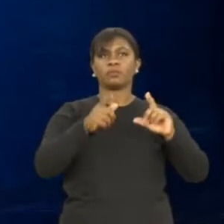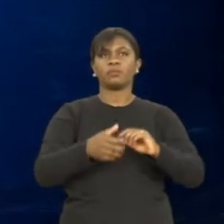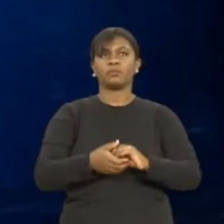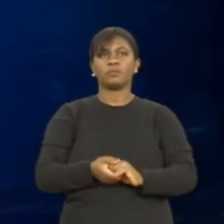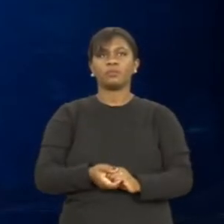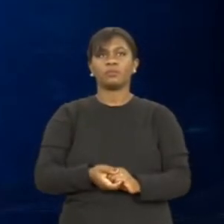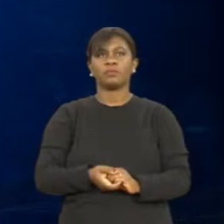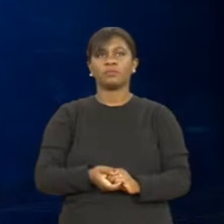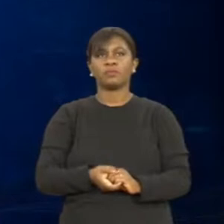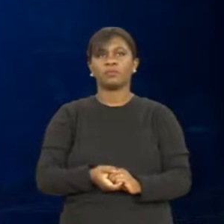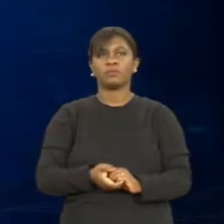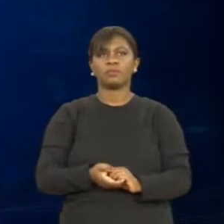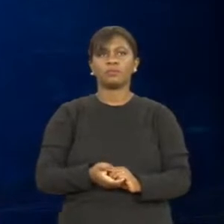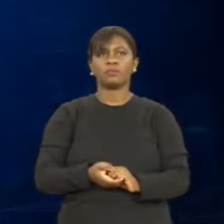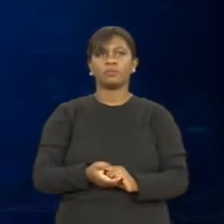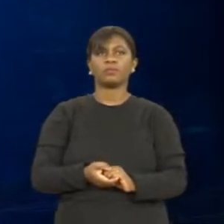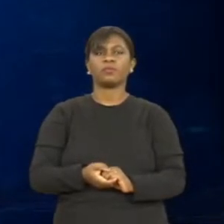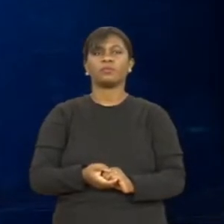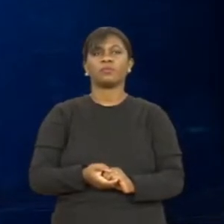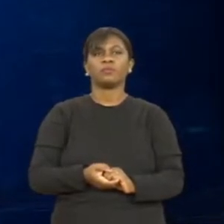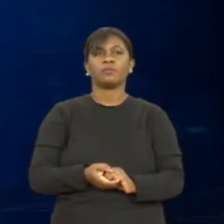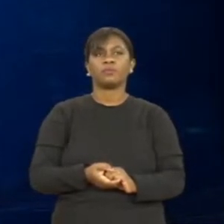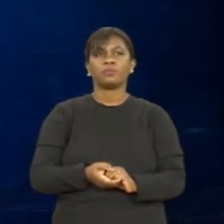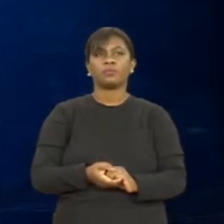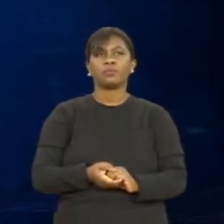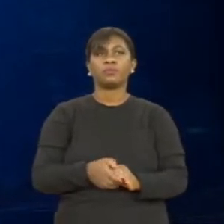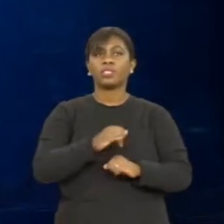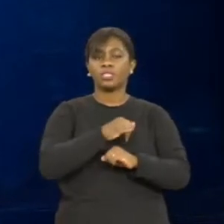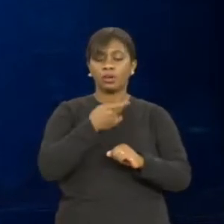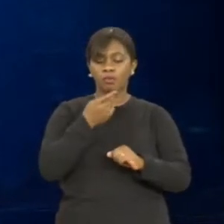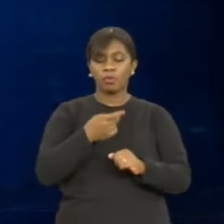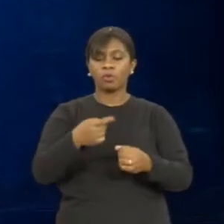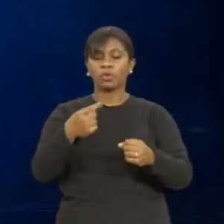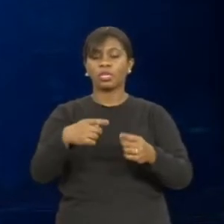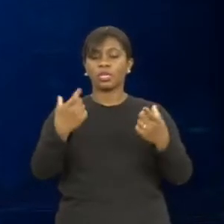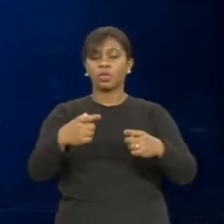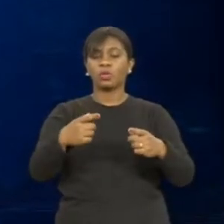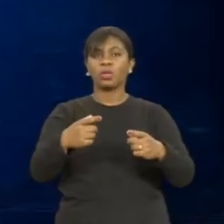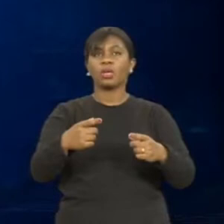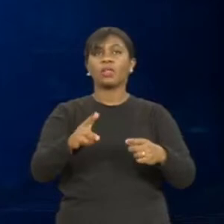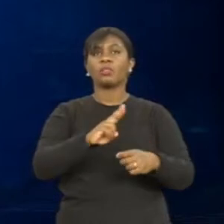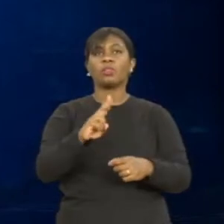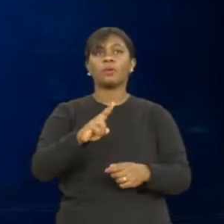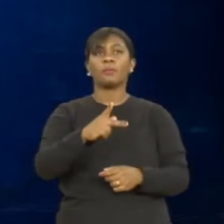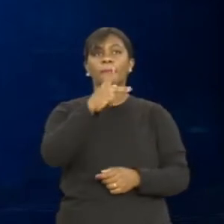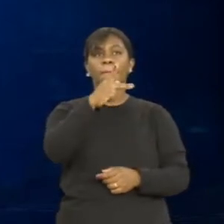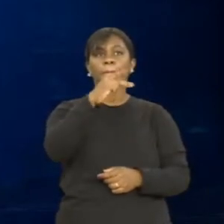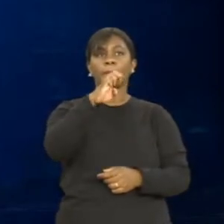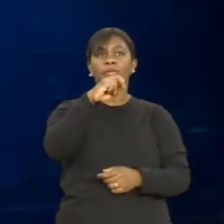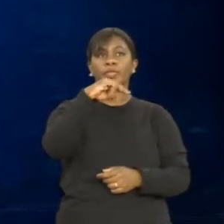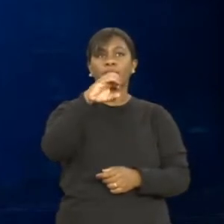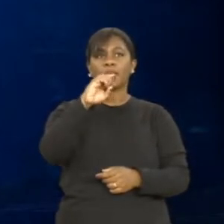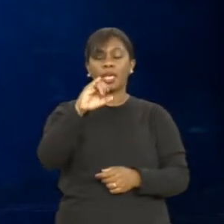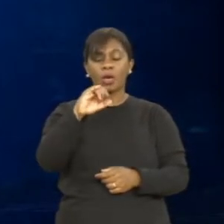Gênesis 32, versículo 30. E chamou Jacó o nome daquele lugar, Peniel, porque dizia: